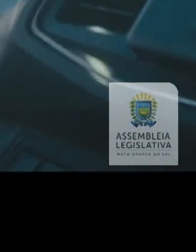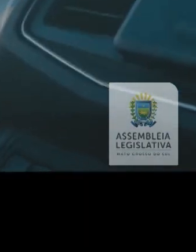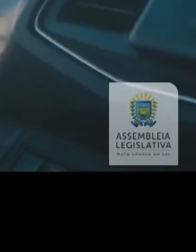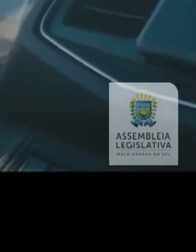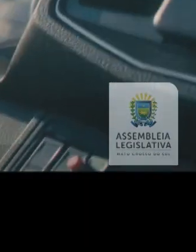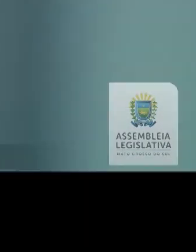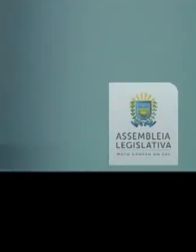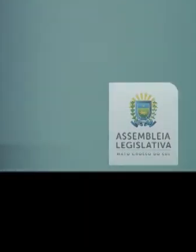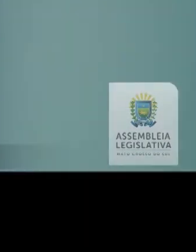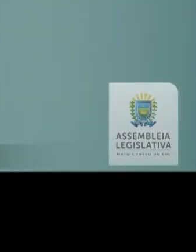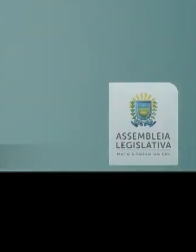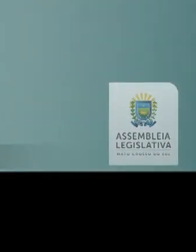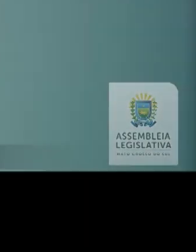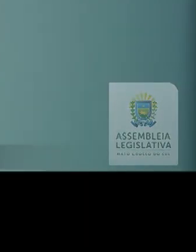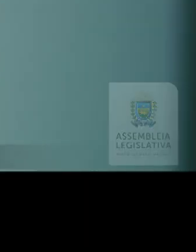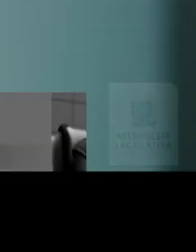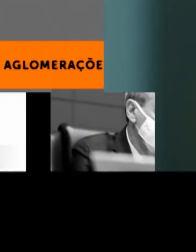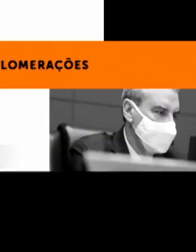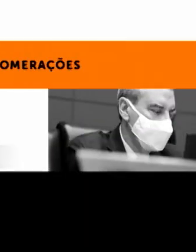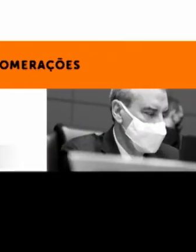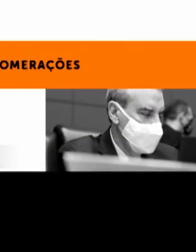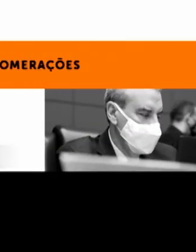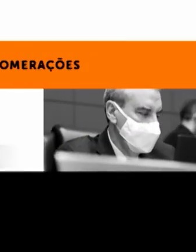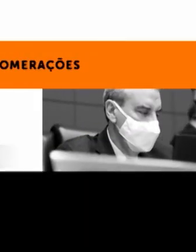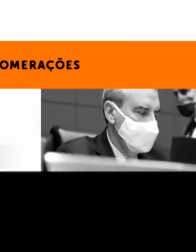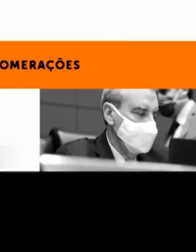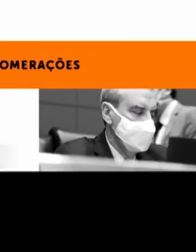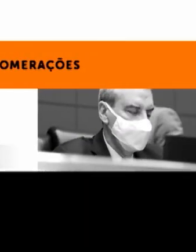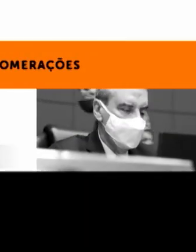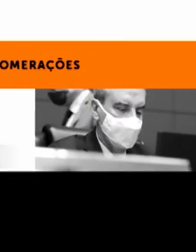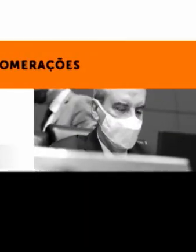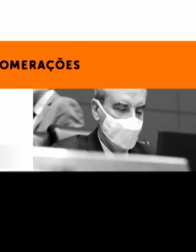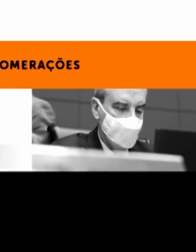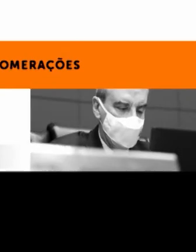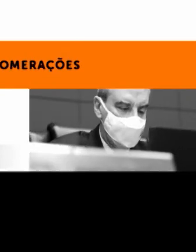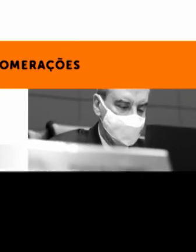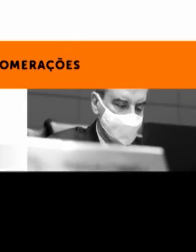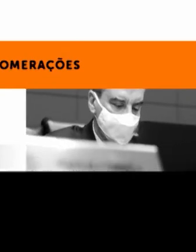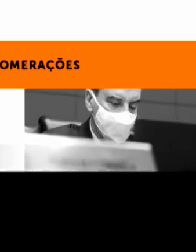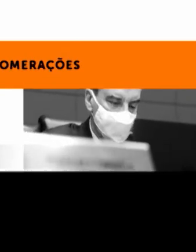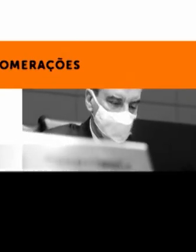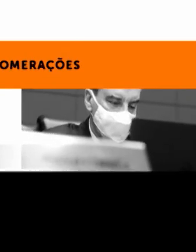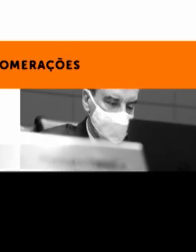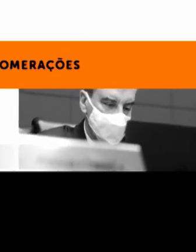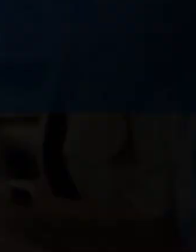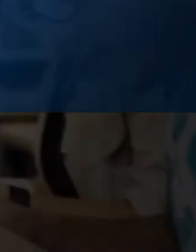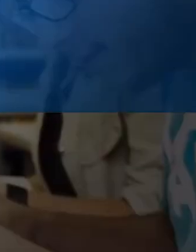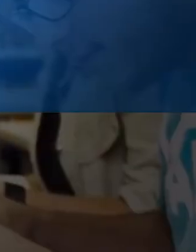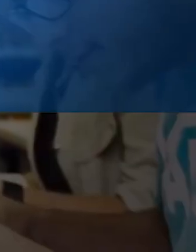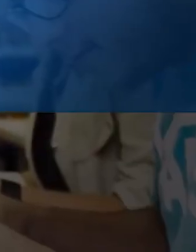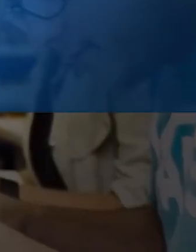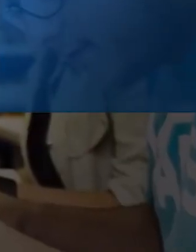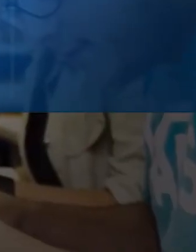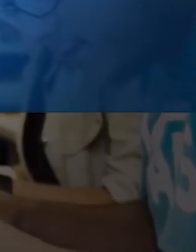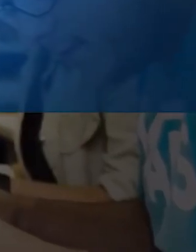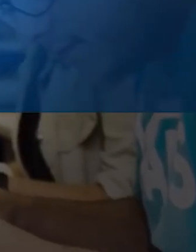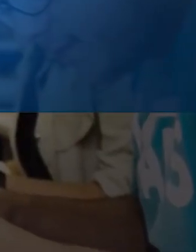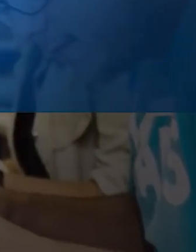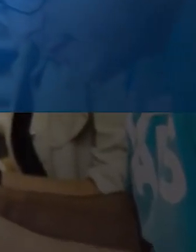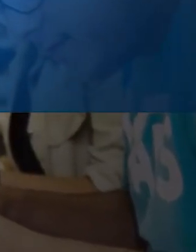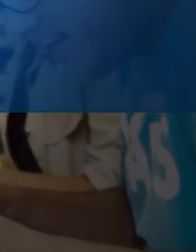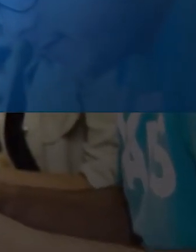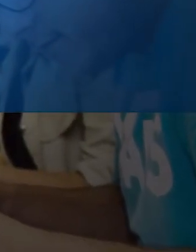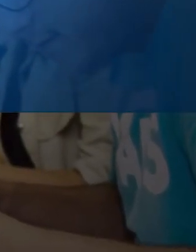um futuro de esperança. Assembleia Legislativa de Mato Grosso do Sul.